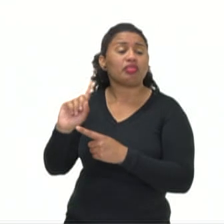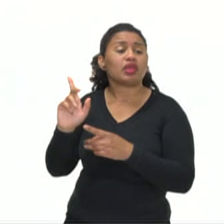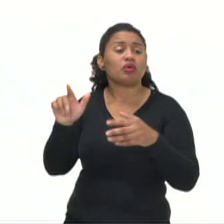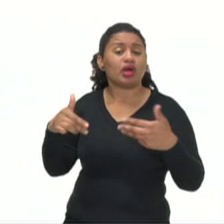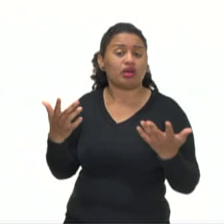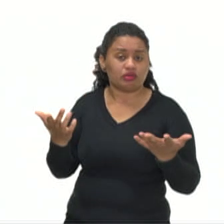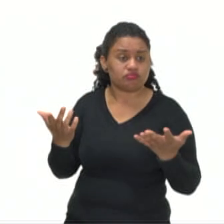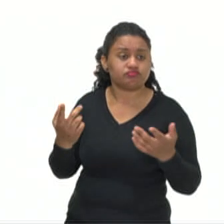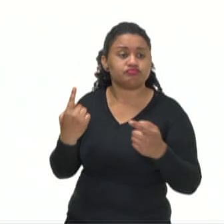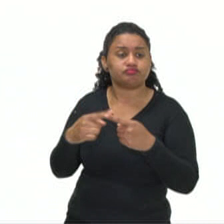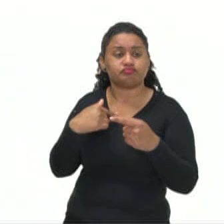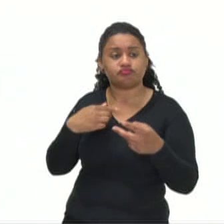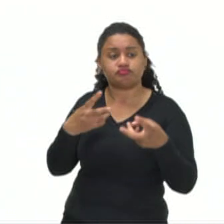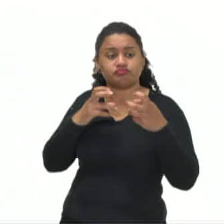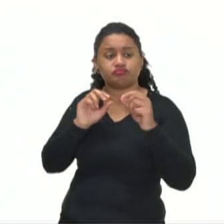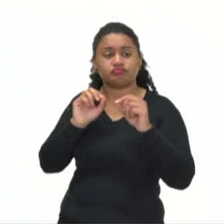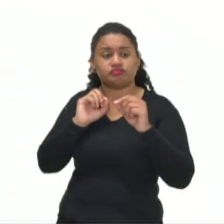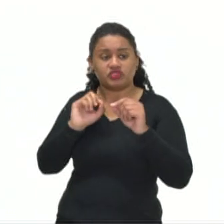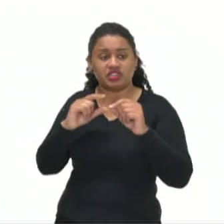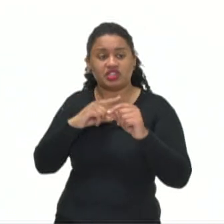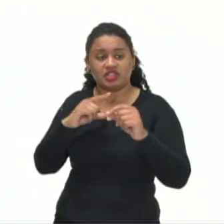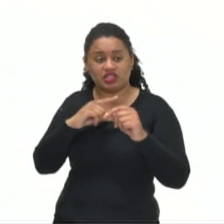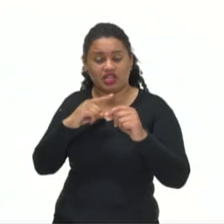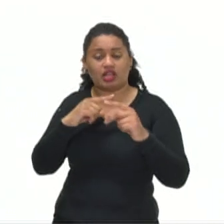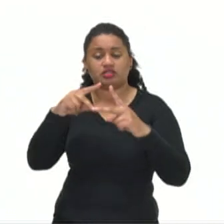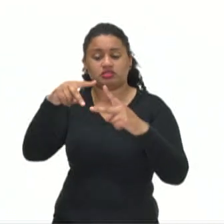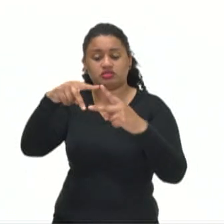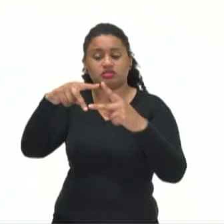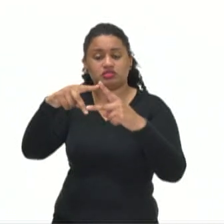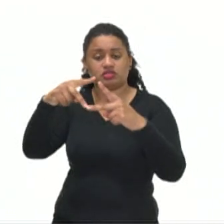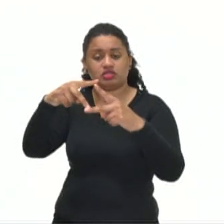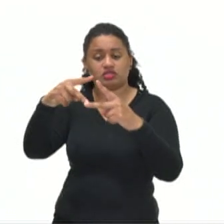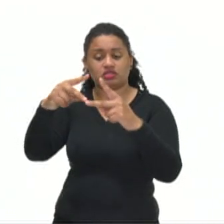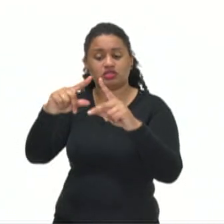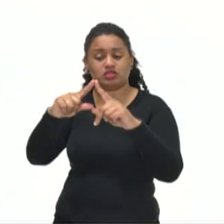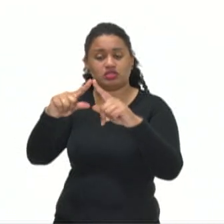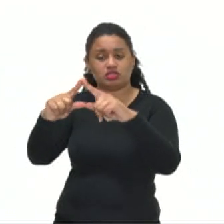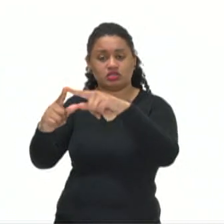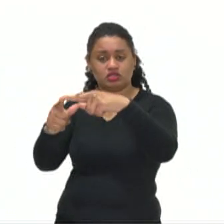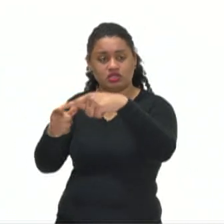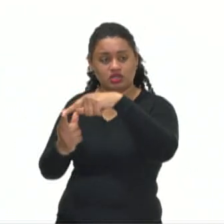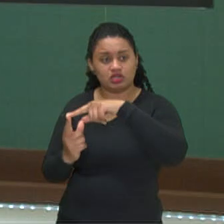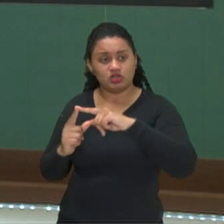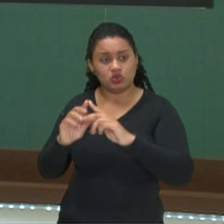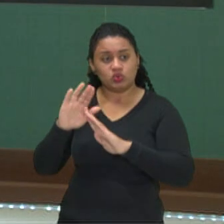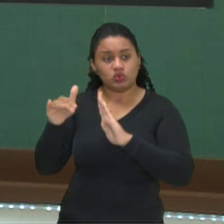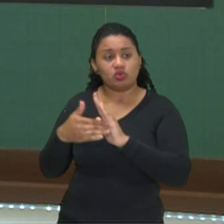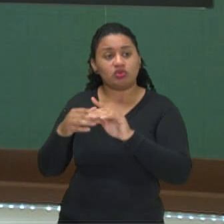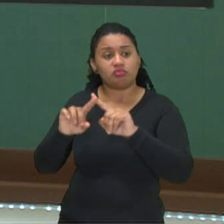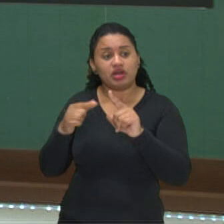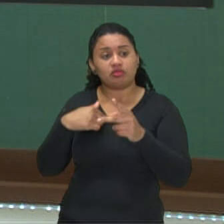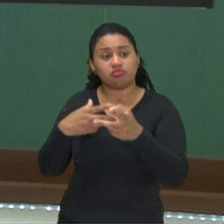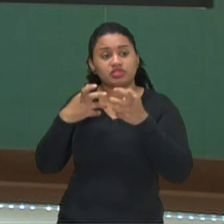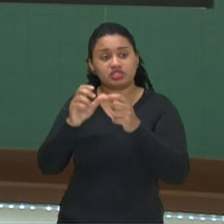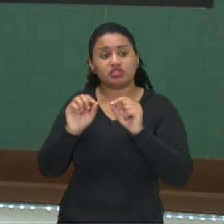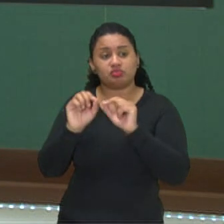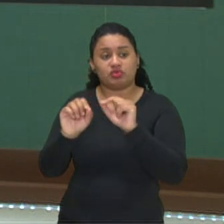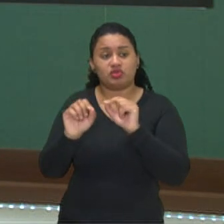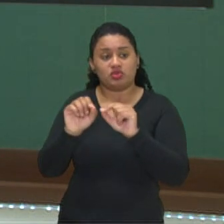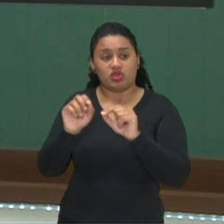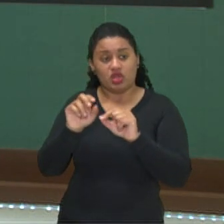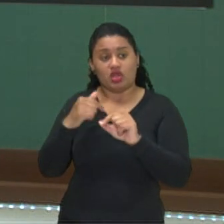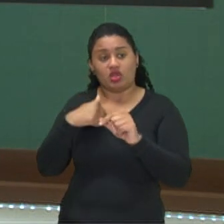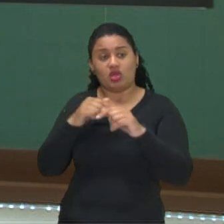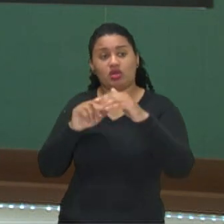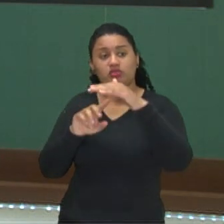regular? A gente vai ver que ele é formado por triângulos, todos eles são triângulos. Mas a gente vai observar que aqui, ó, o